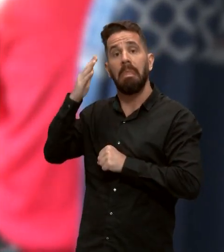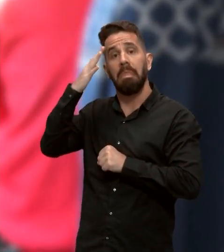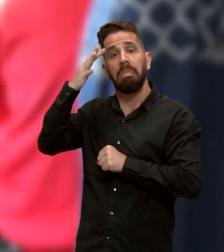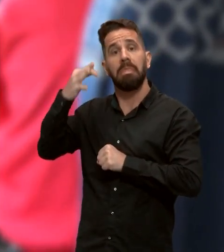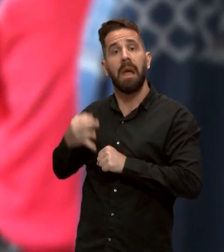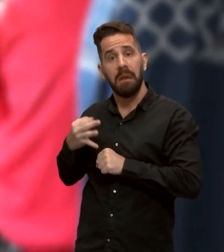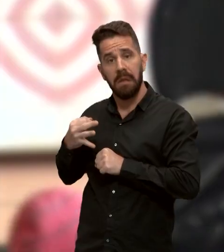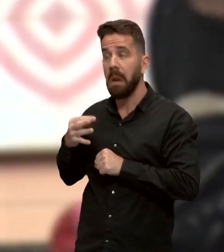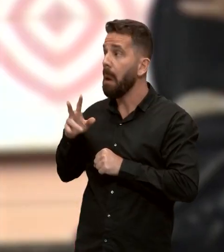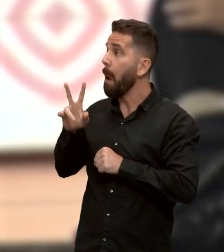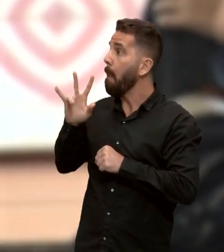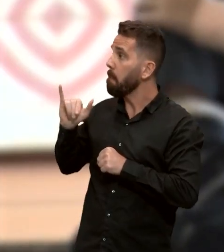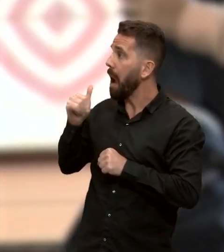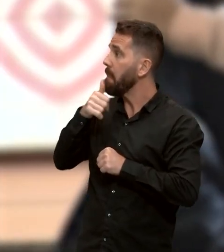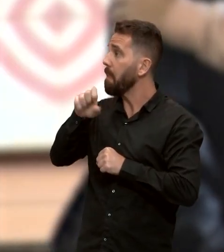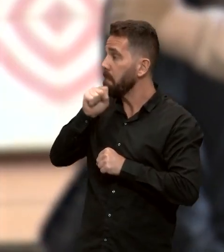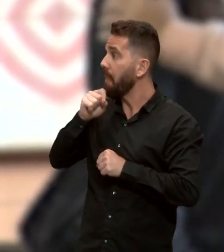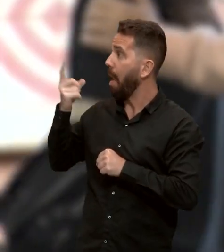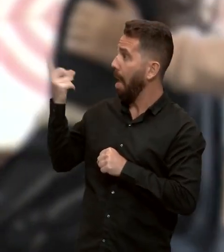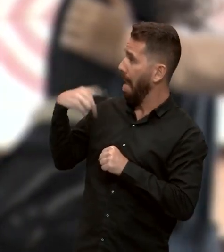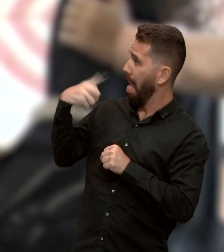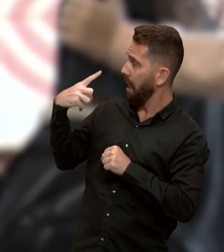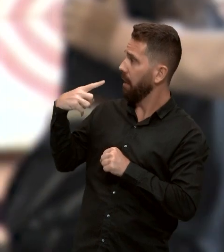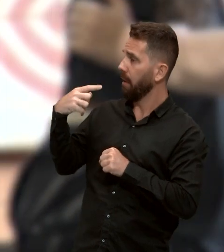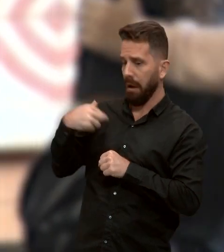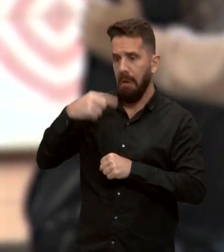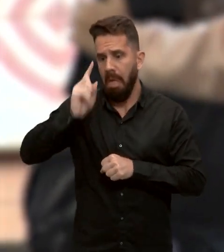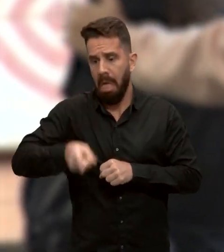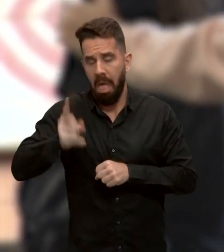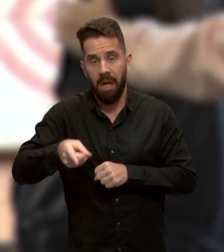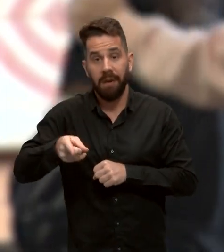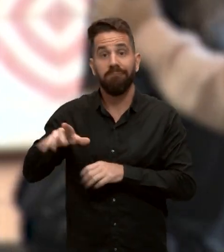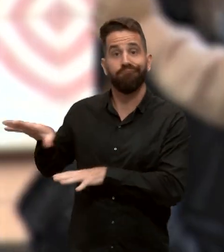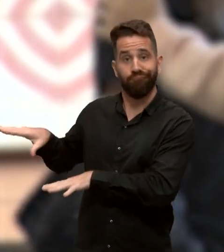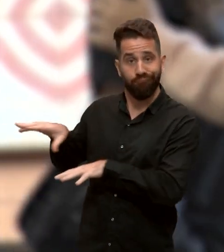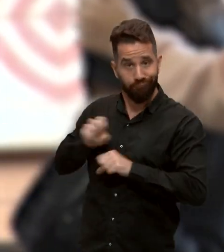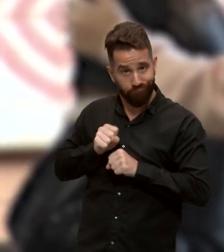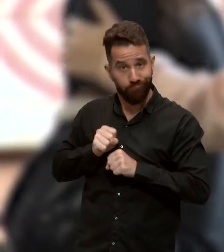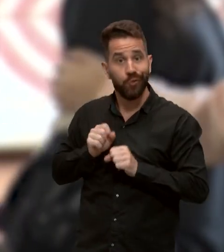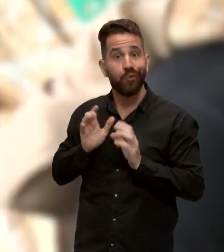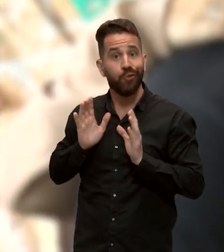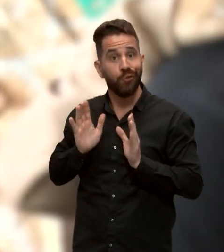do que eles estão repetindo enquanto